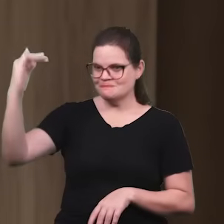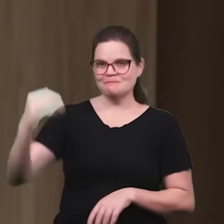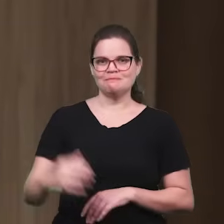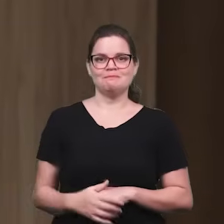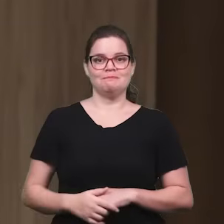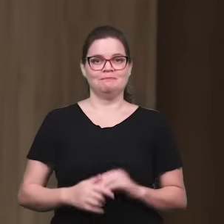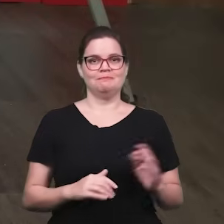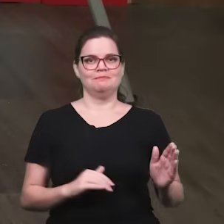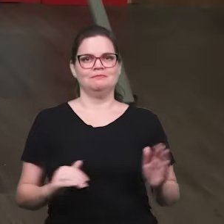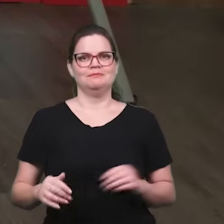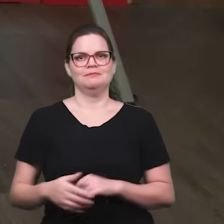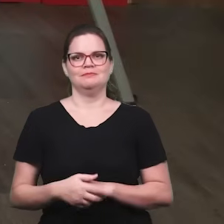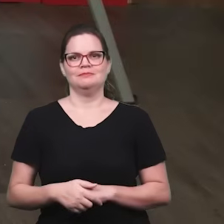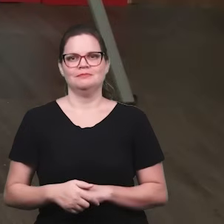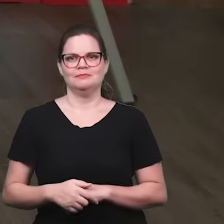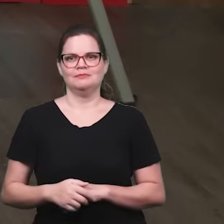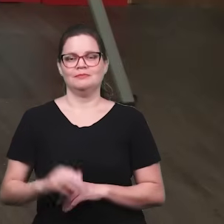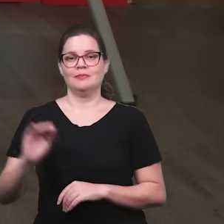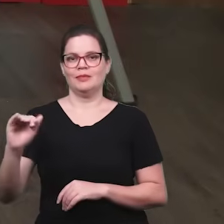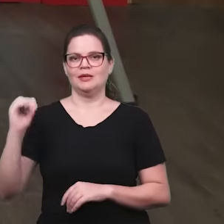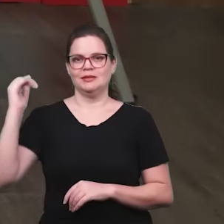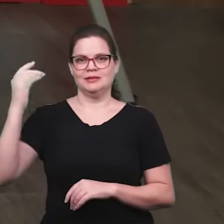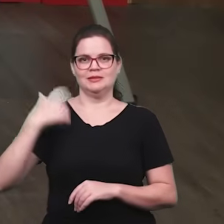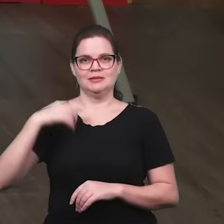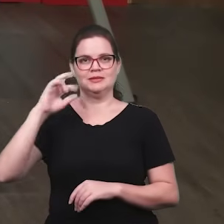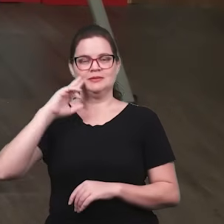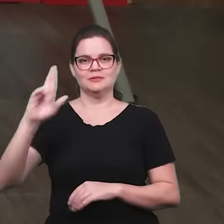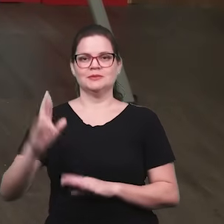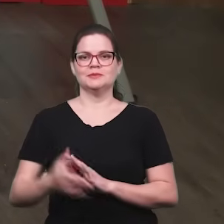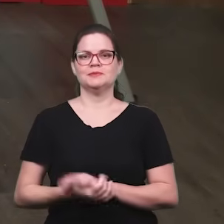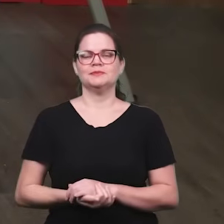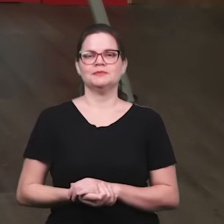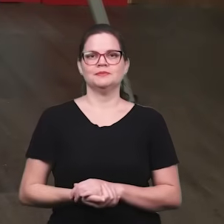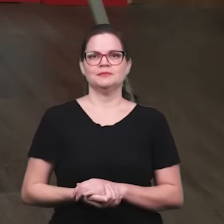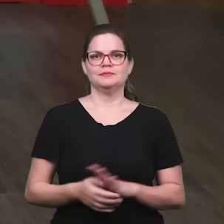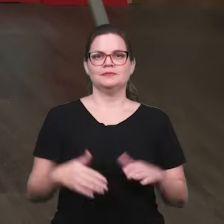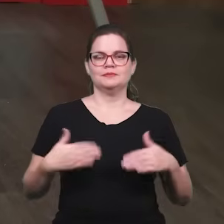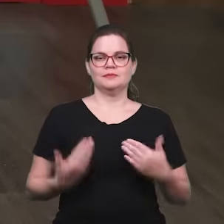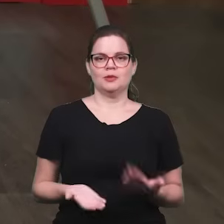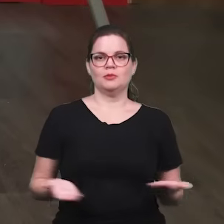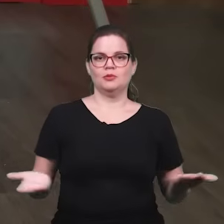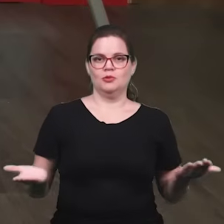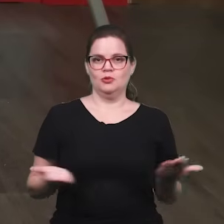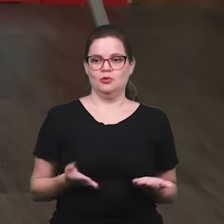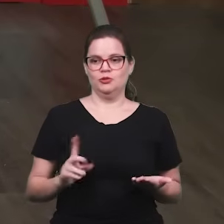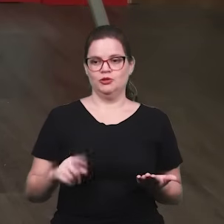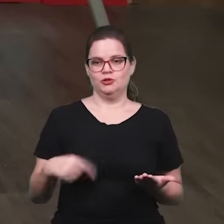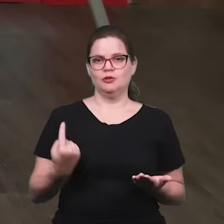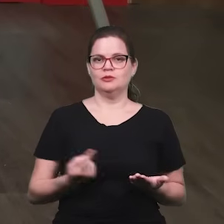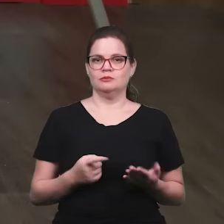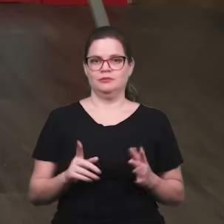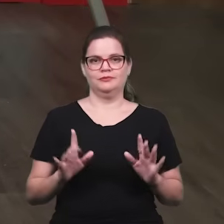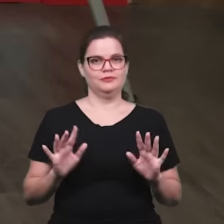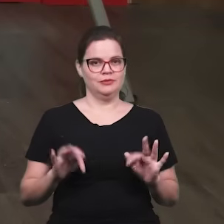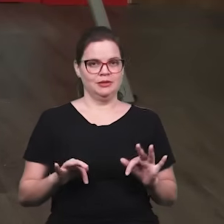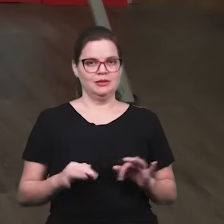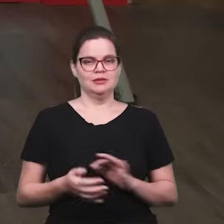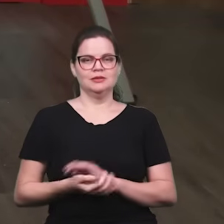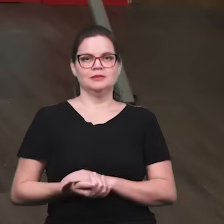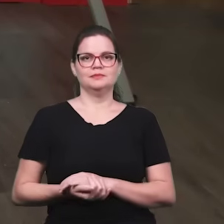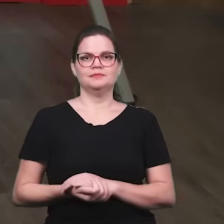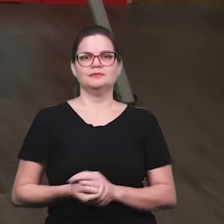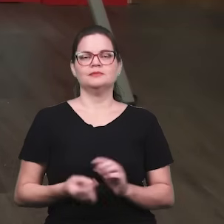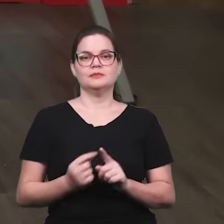Um termo engrandecendo ao Isso. Senhor. Bom, hoje nós vamos ficar por aqui,